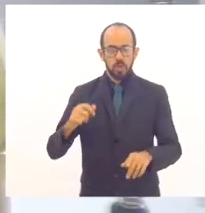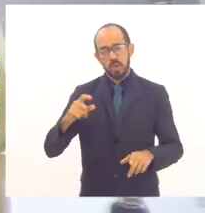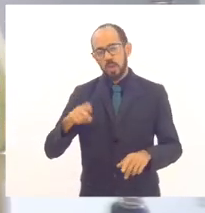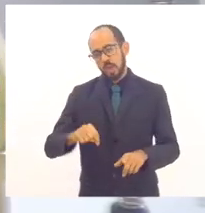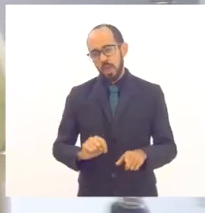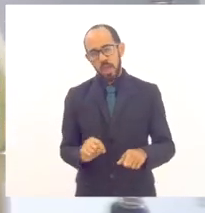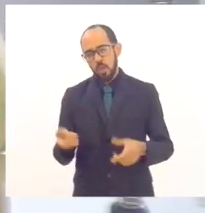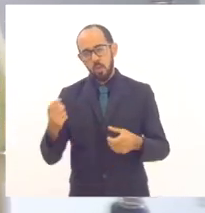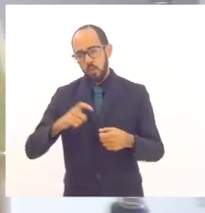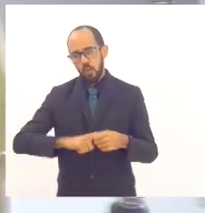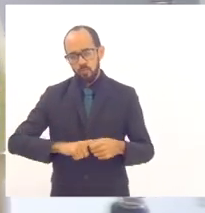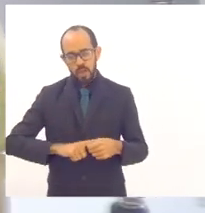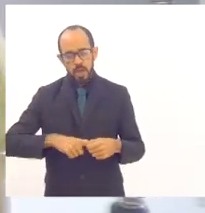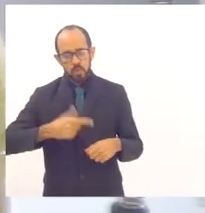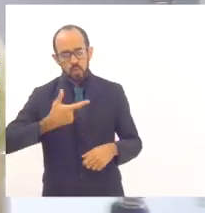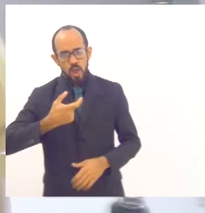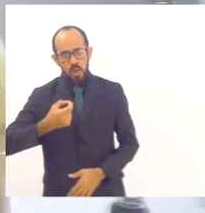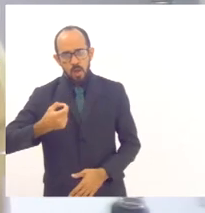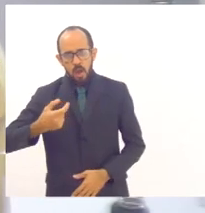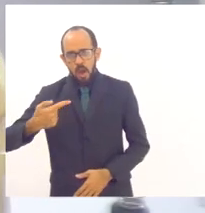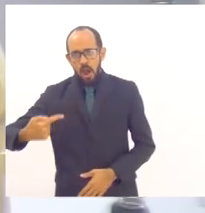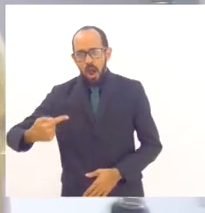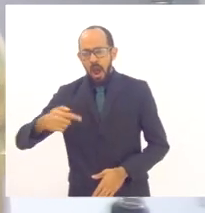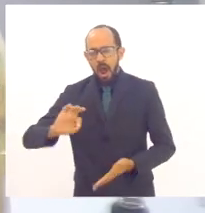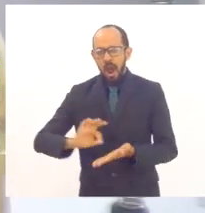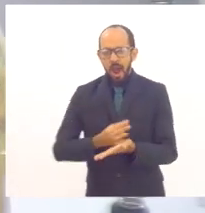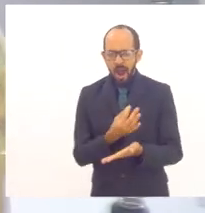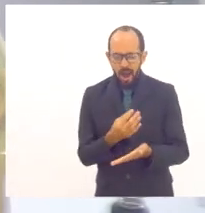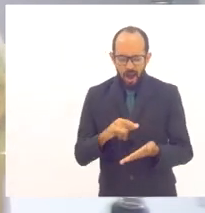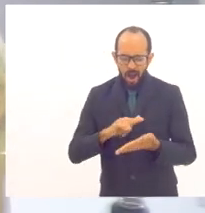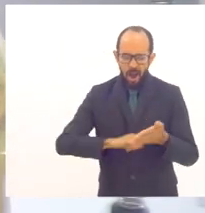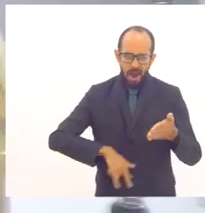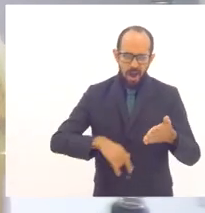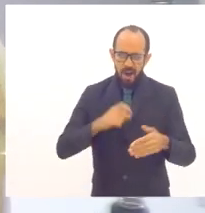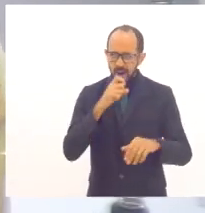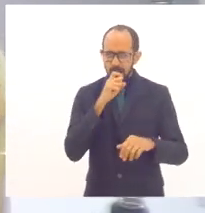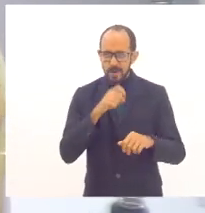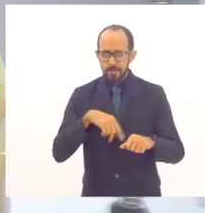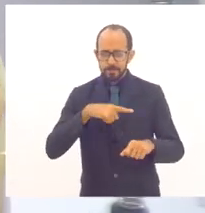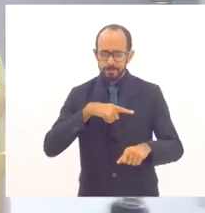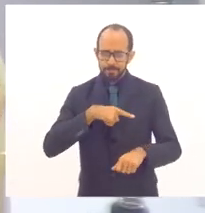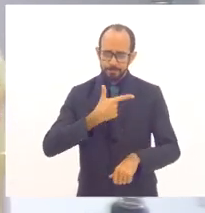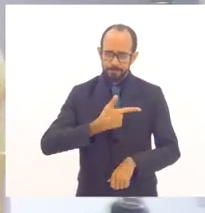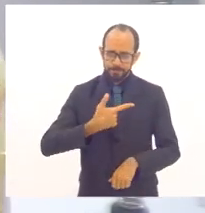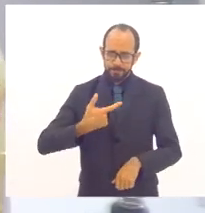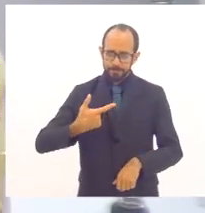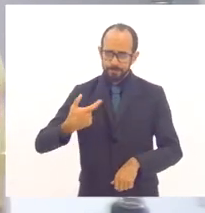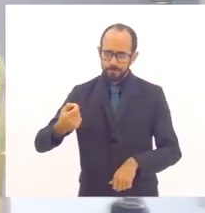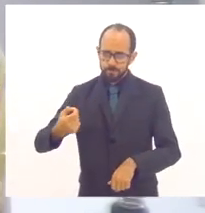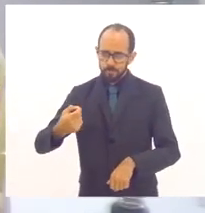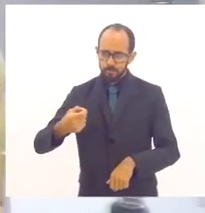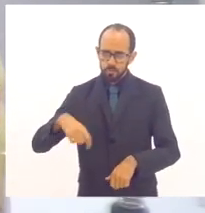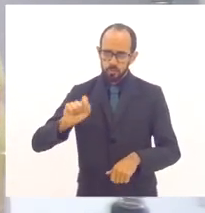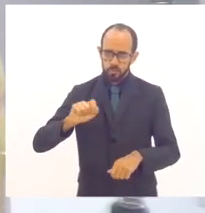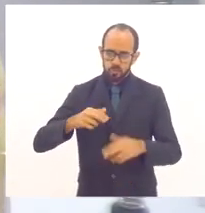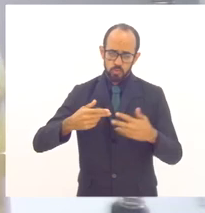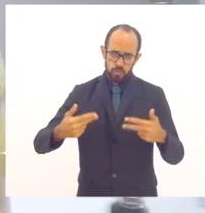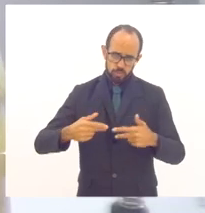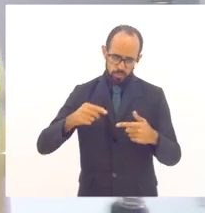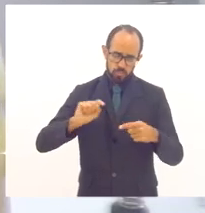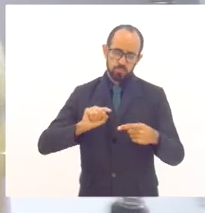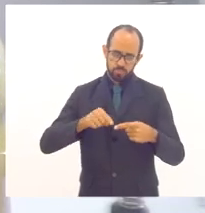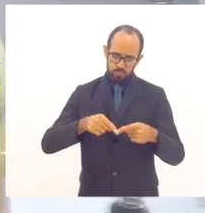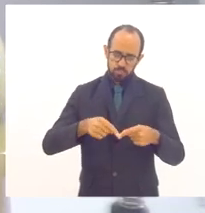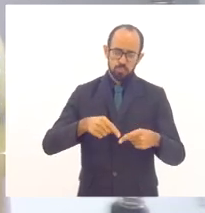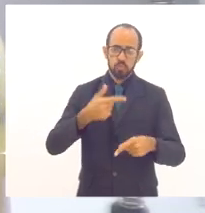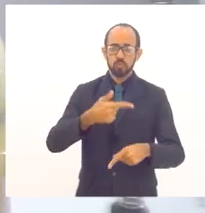convênio de 2007. Tivemos 220 pontos contemplados. E, no segmento da capoeira, a